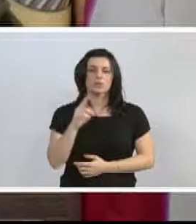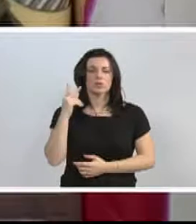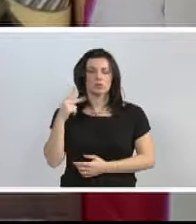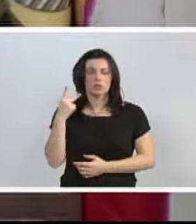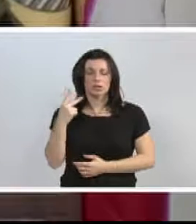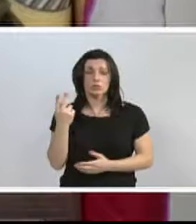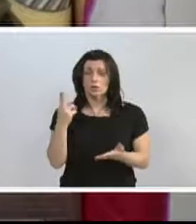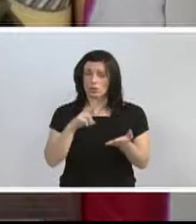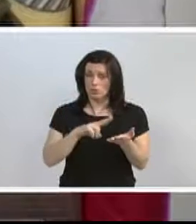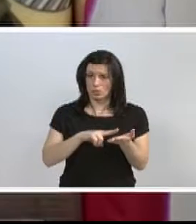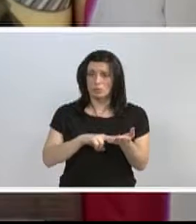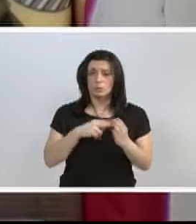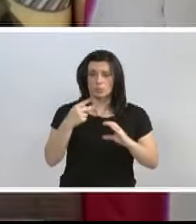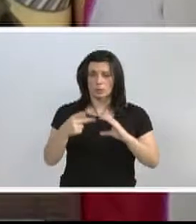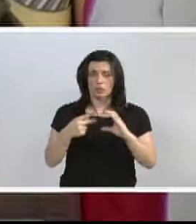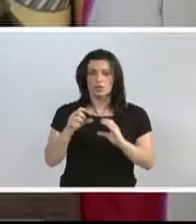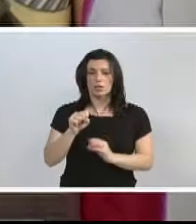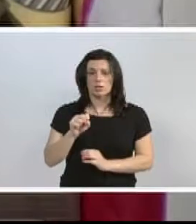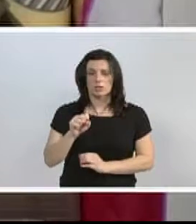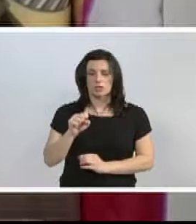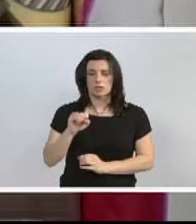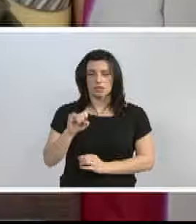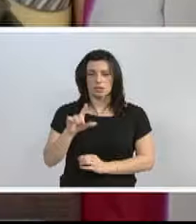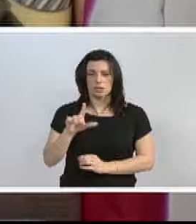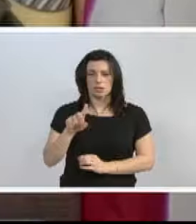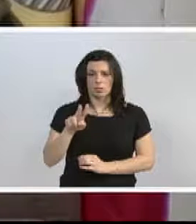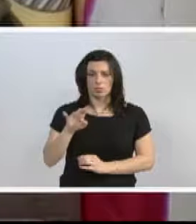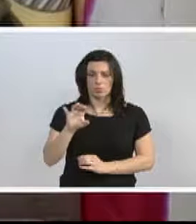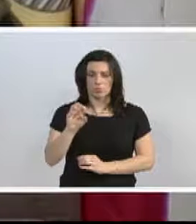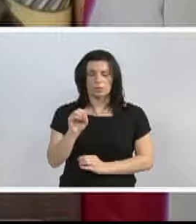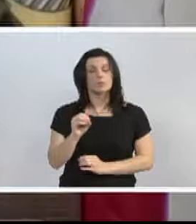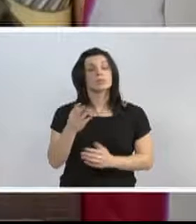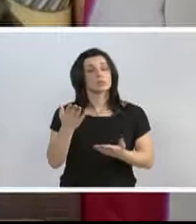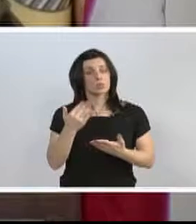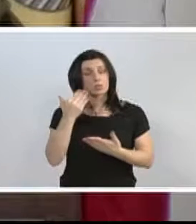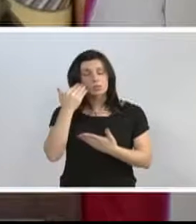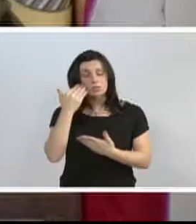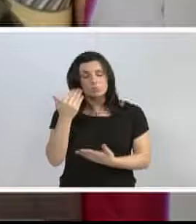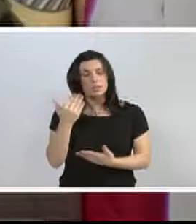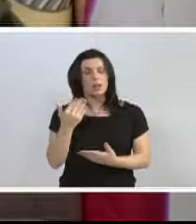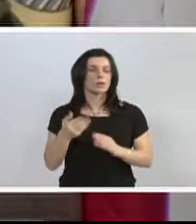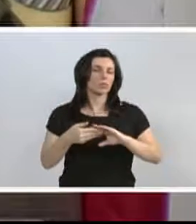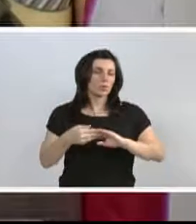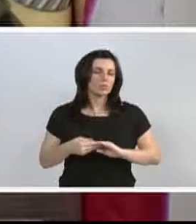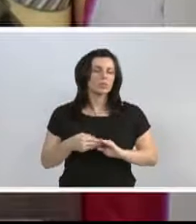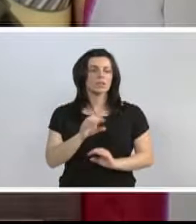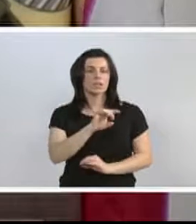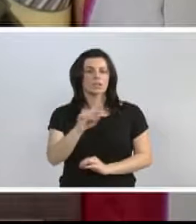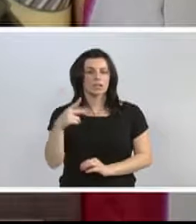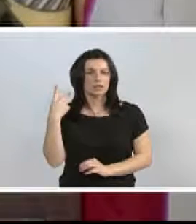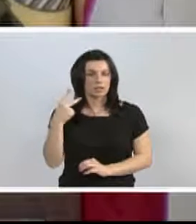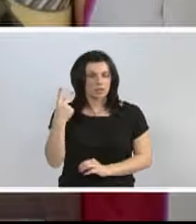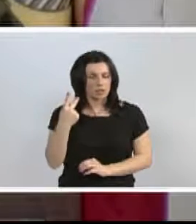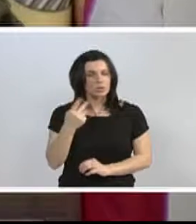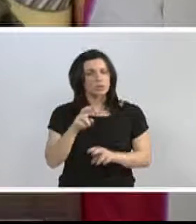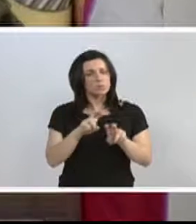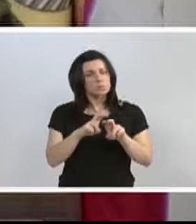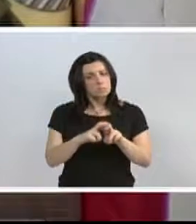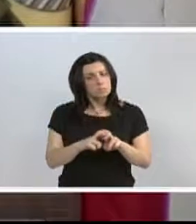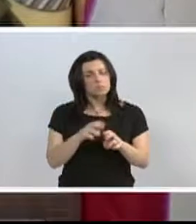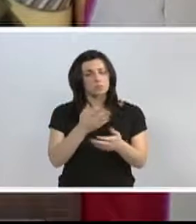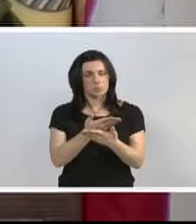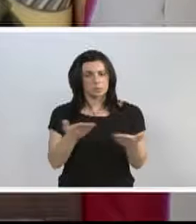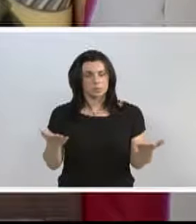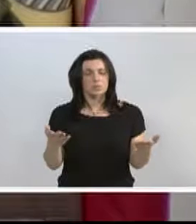estadual patrício destro do psb que ocupou a tribuna livre para anunciar a liberação de 100